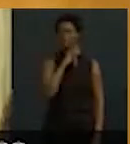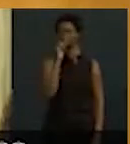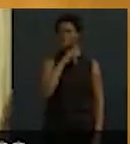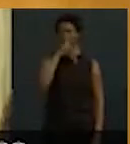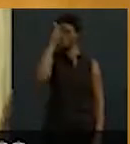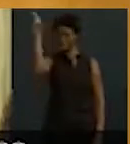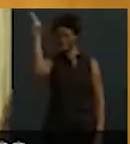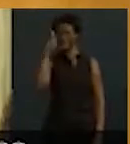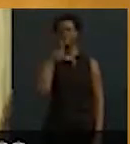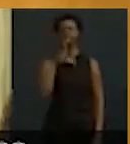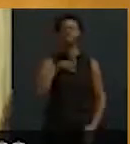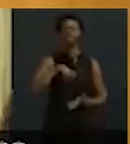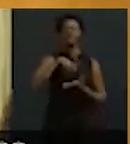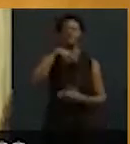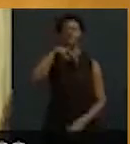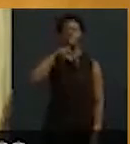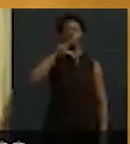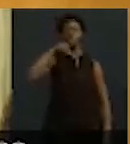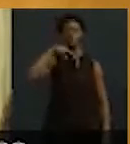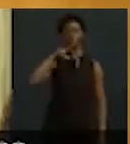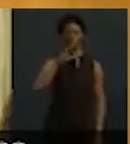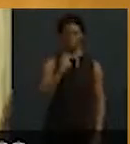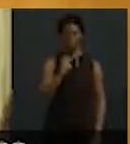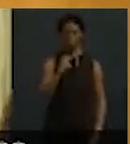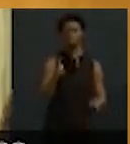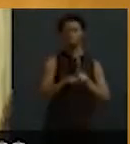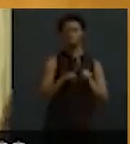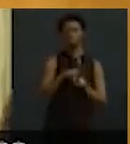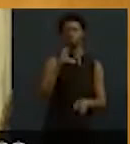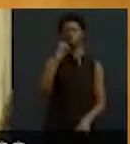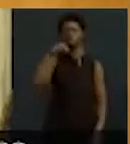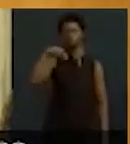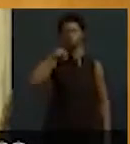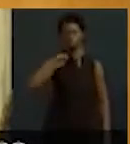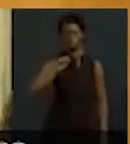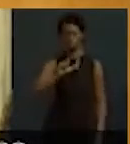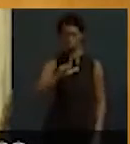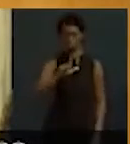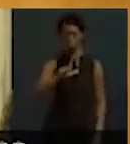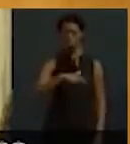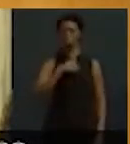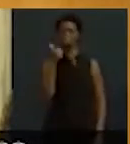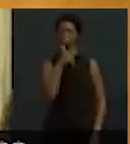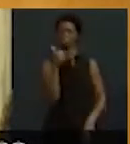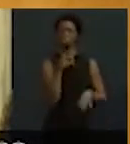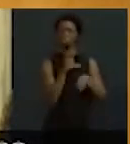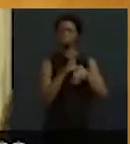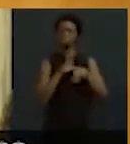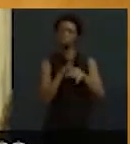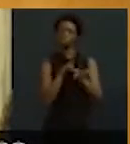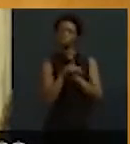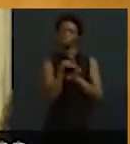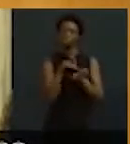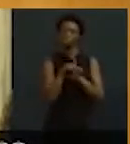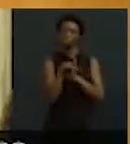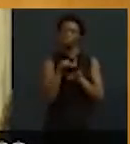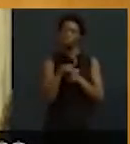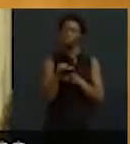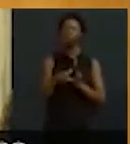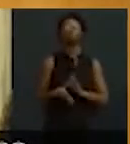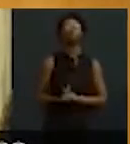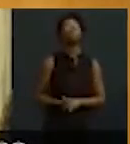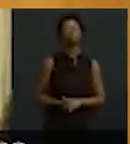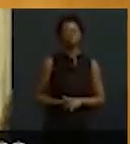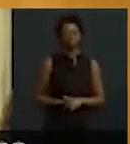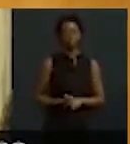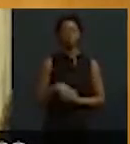Caribe, cônsul-geral em Cantão, primeiro conselheiro junto à Embaixada da Itália em